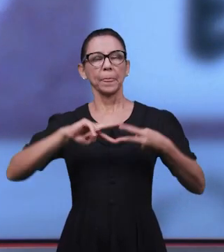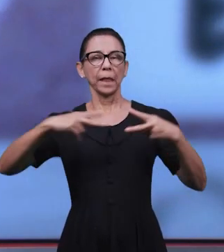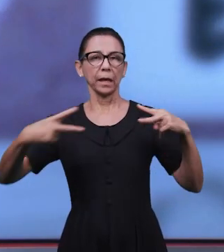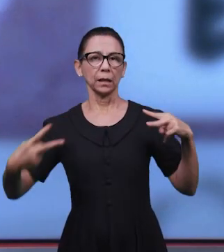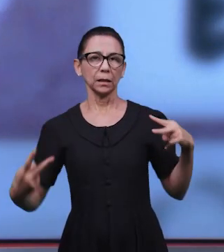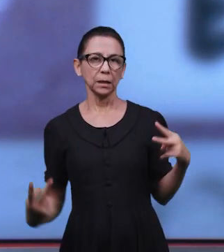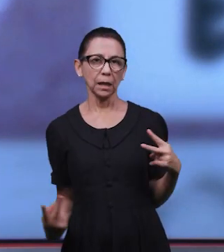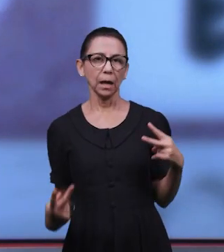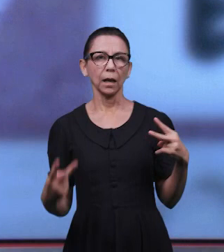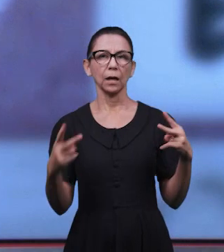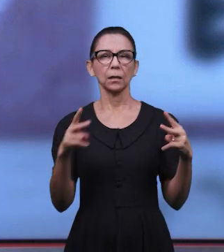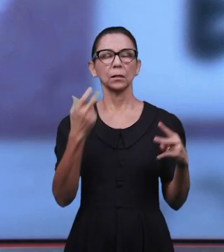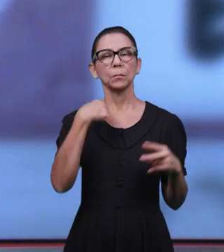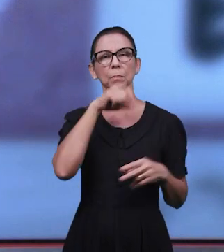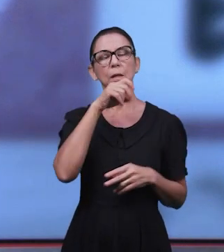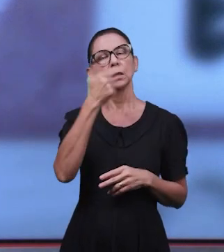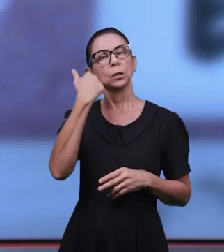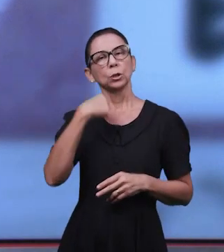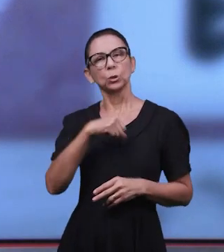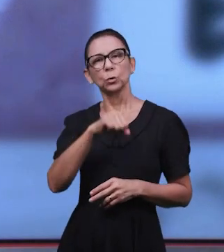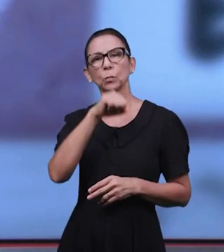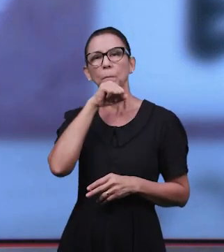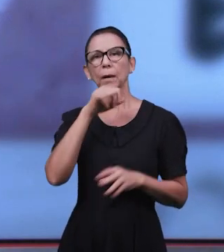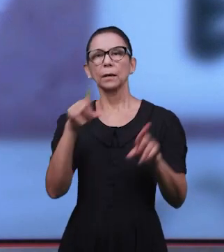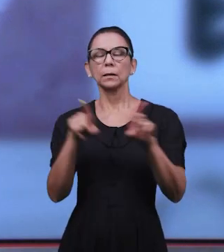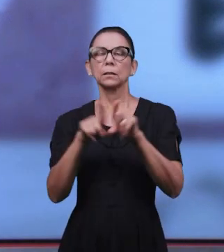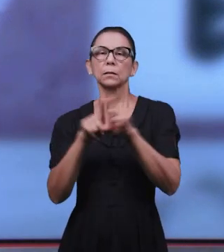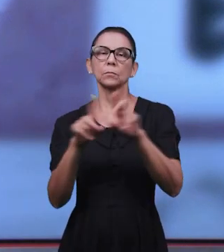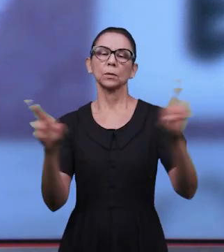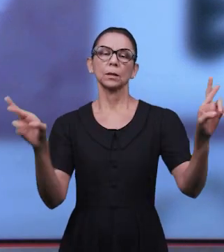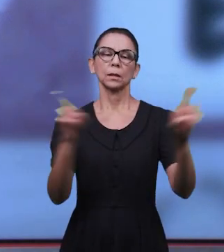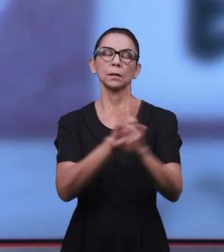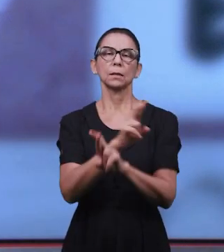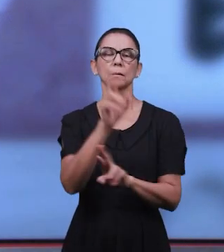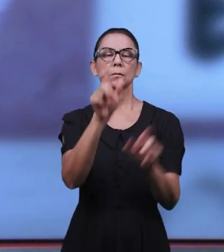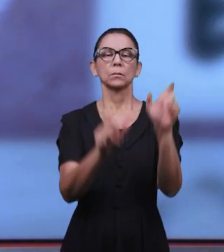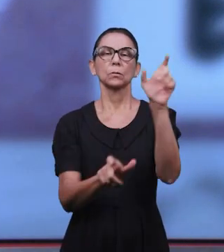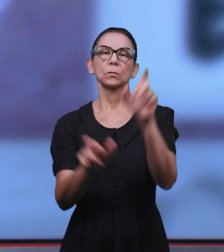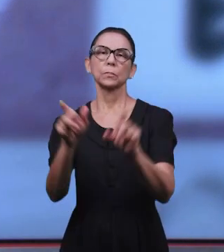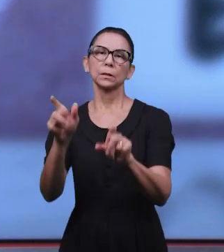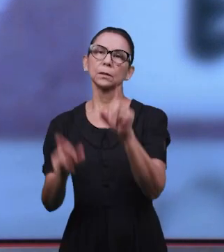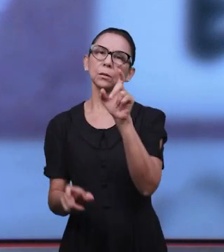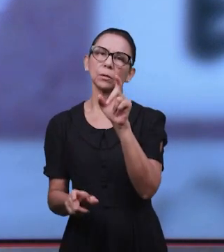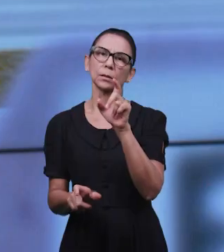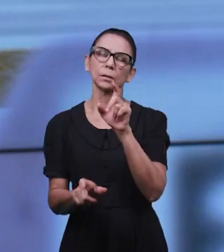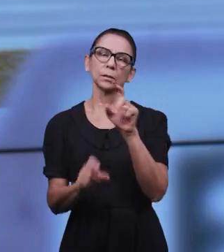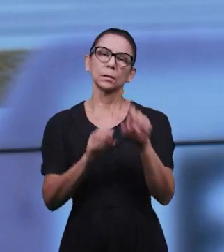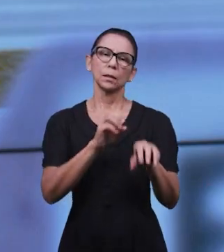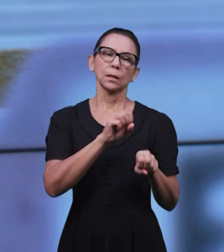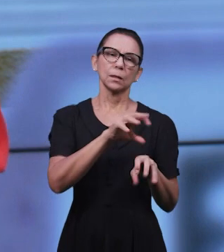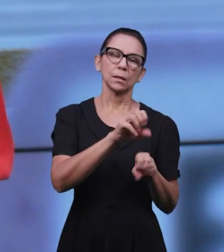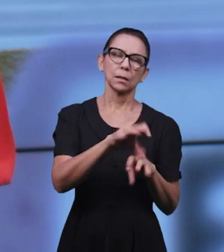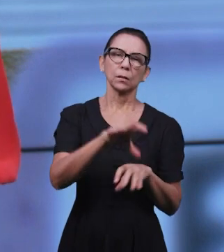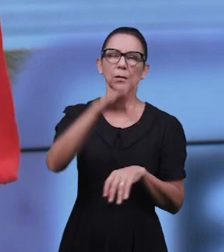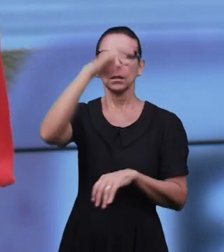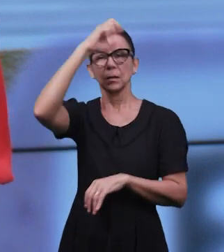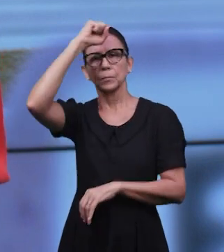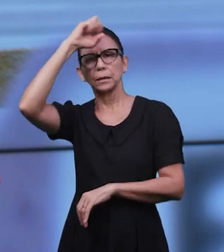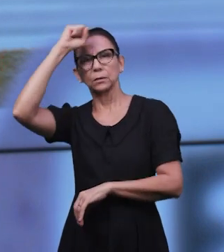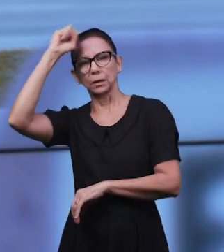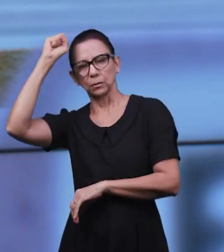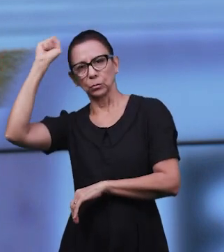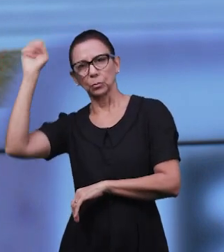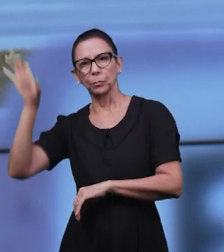nas interações com os outros, ou seja, nos processos de ensino-aprendizagem. No dia a dia,